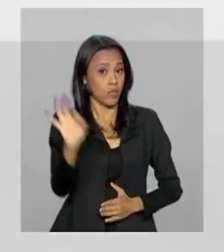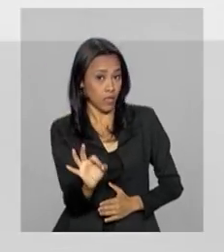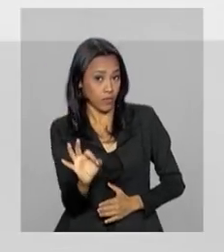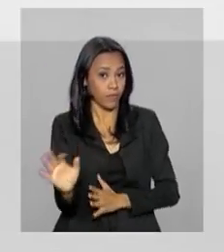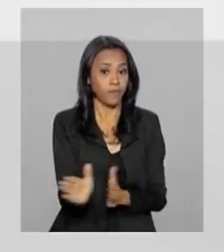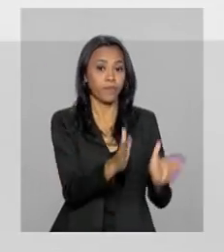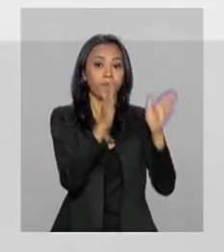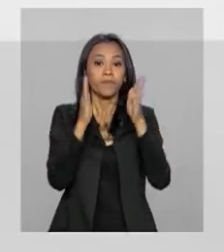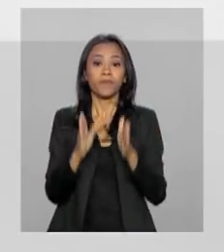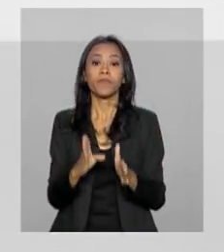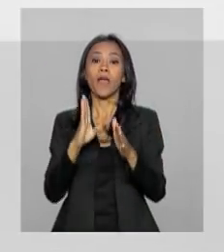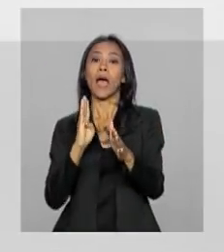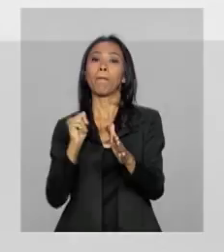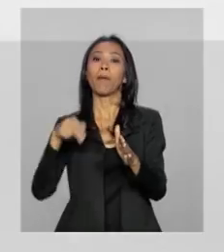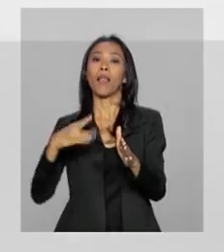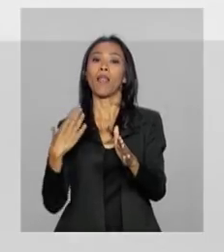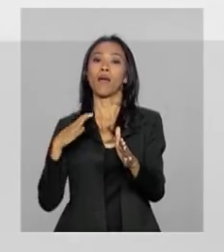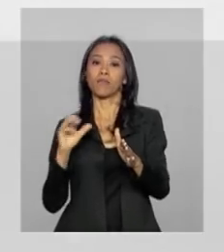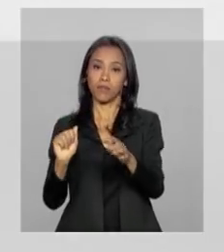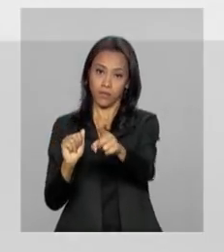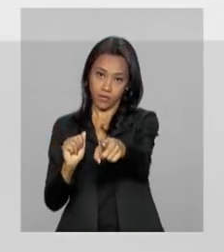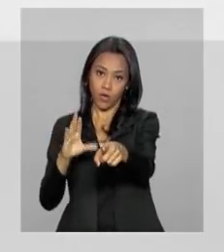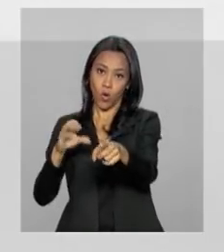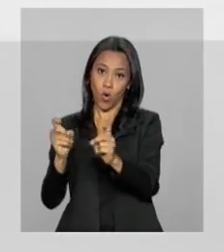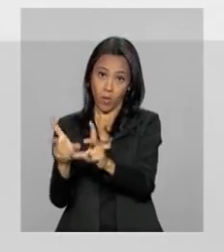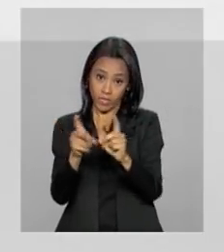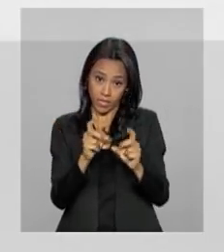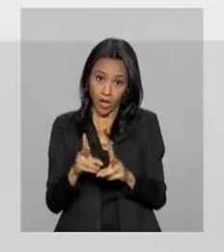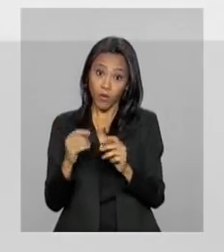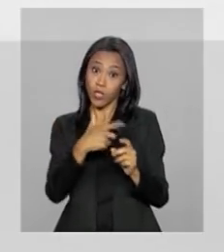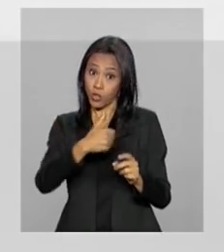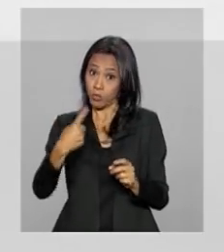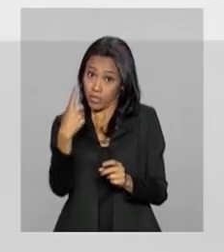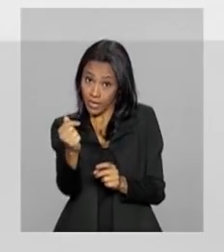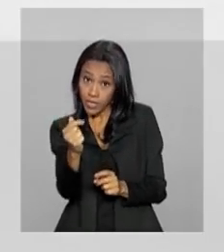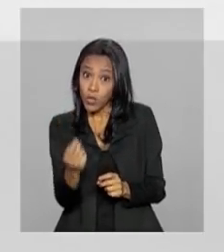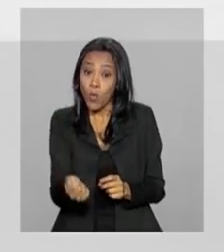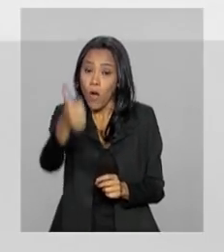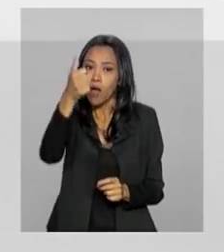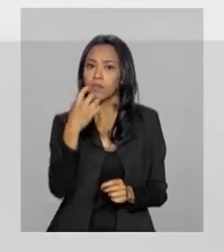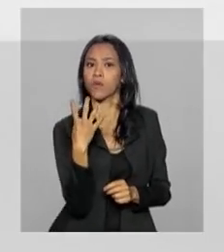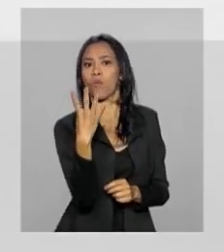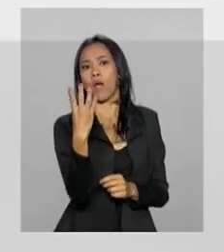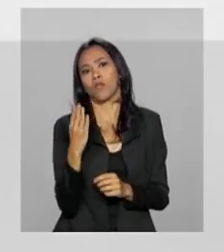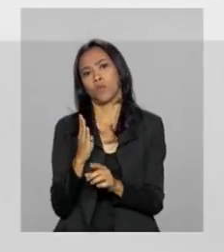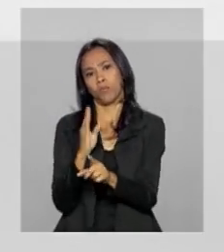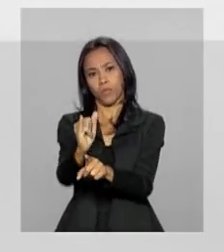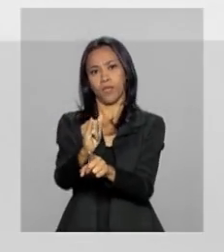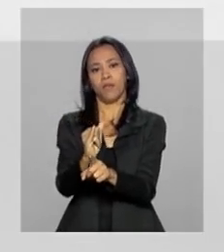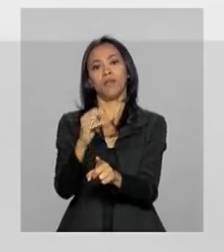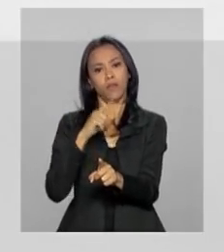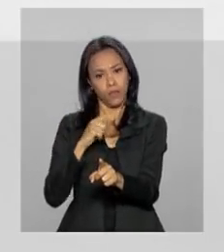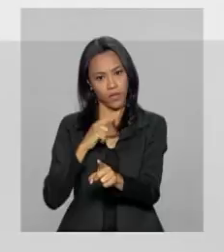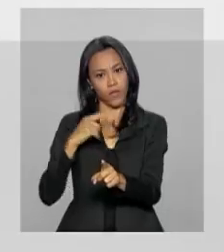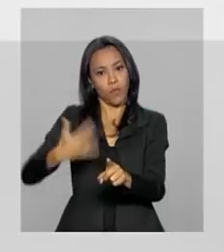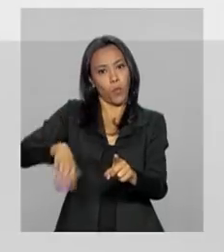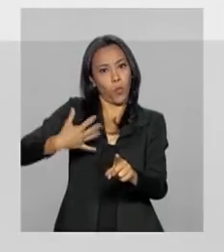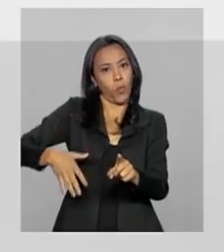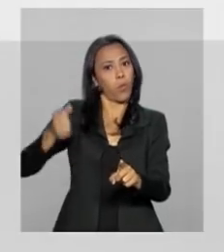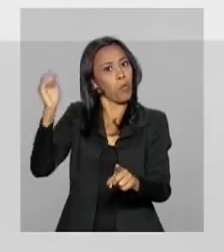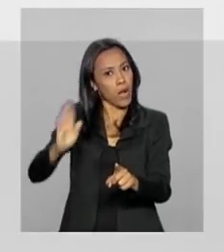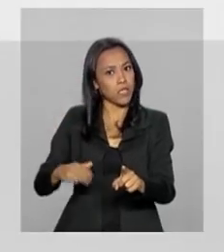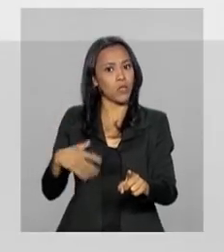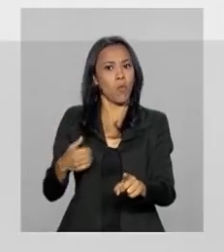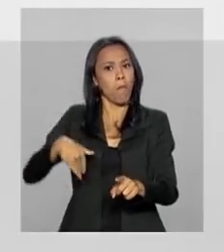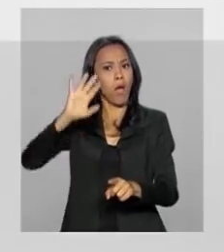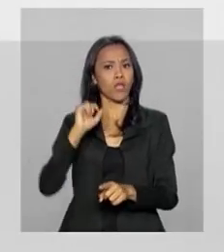balança comercial com o Brasil chegou em 2017 a quase 4 bilhões de dólares com saldo comercial para o Brasil de mais